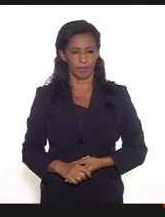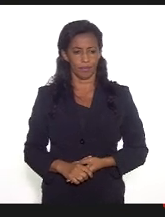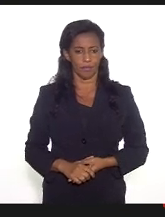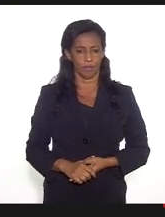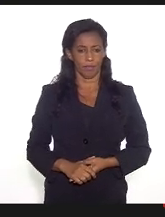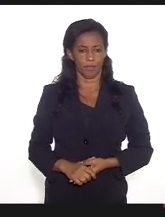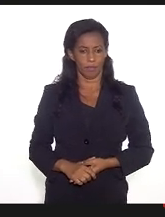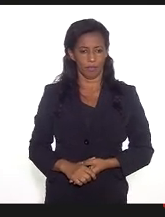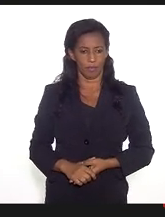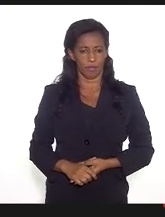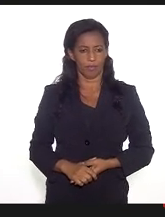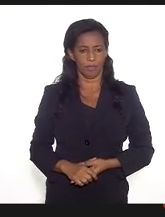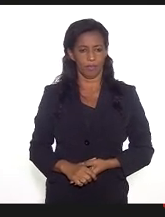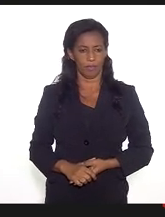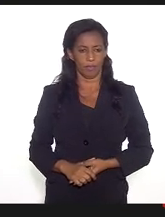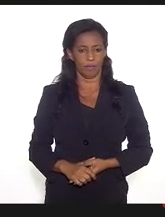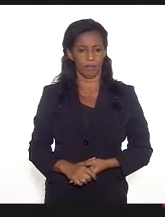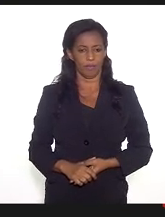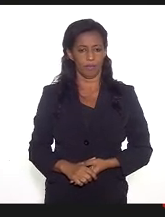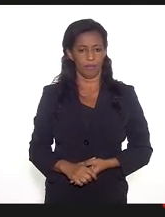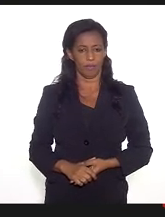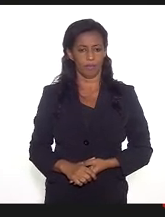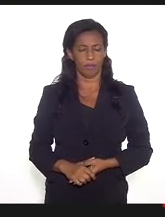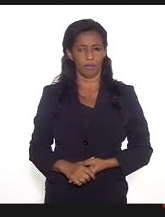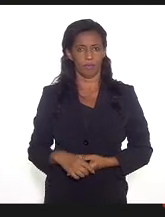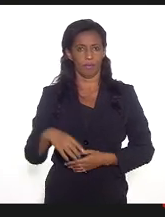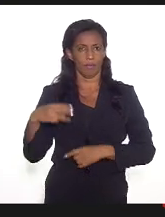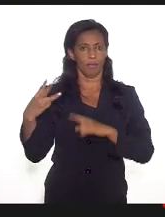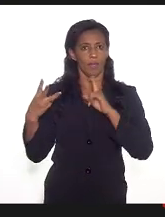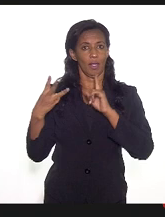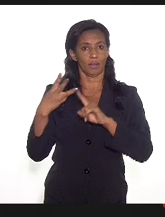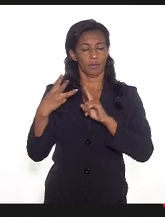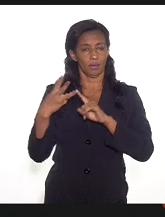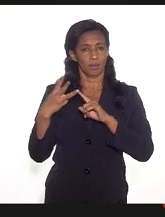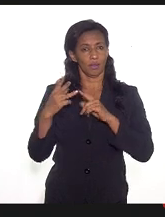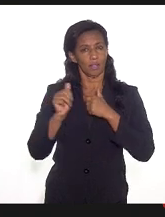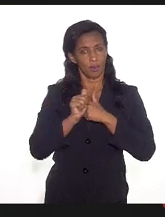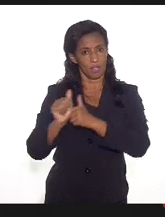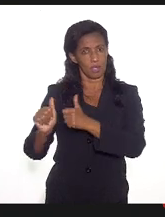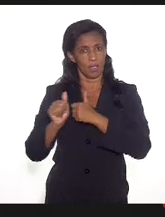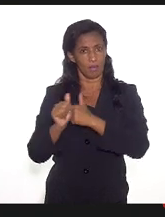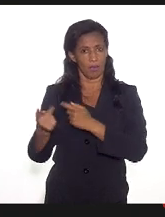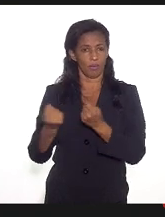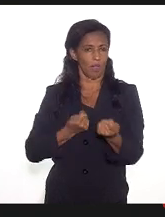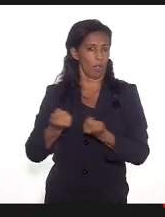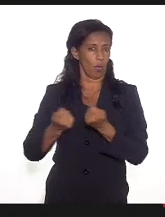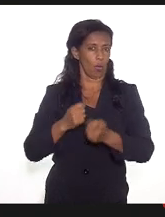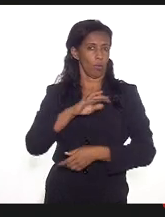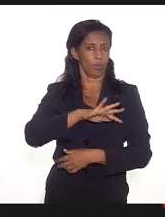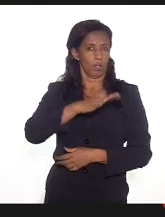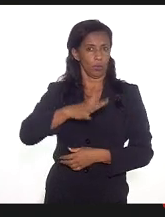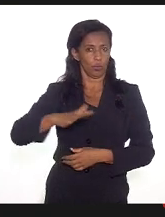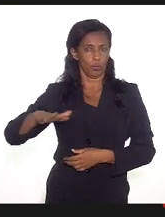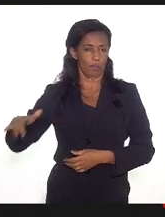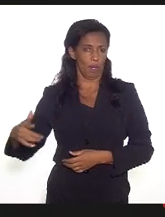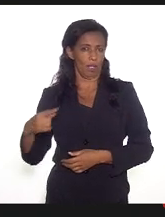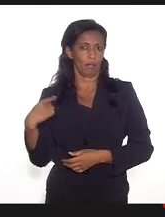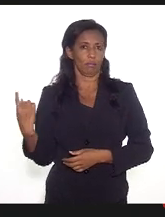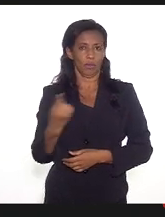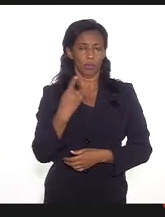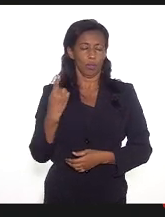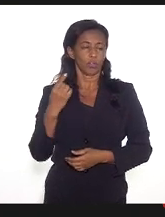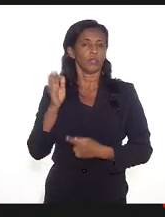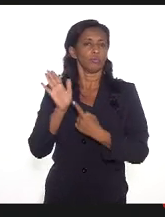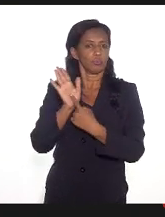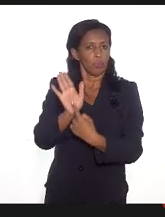A terceira área de segmentos da economia do mar, que nós elencamos como